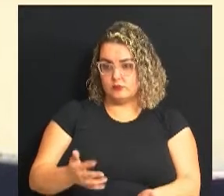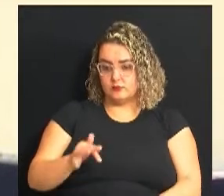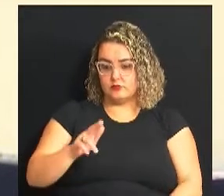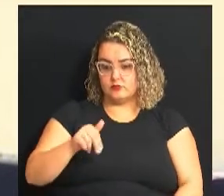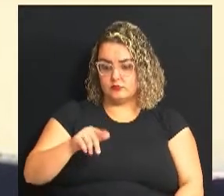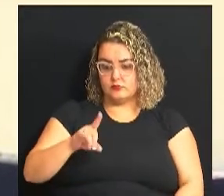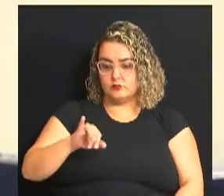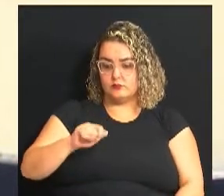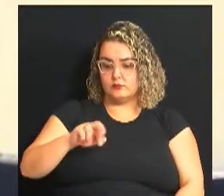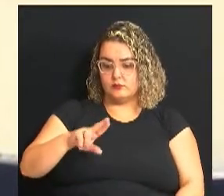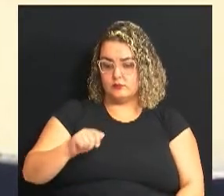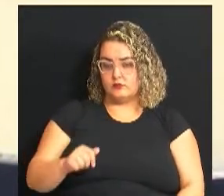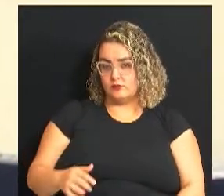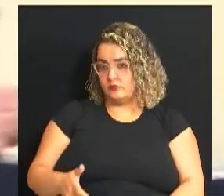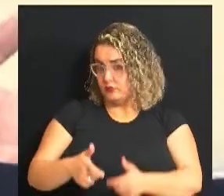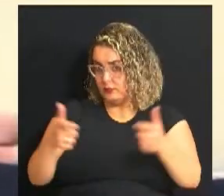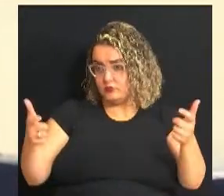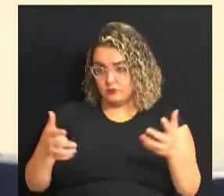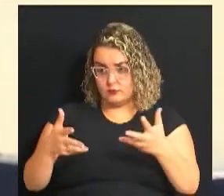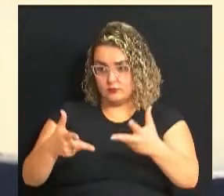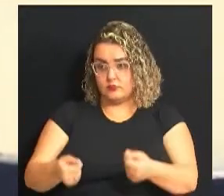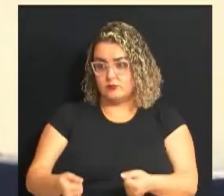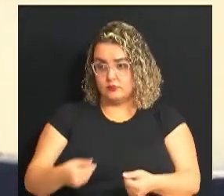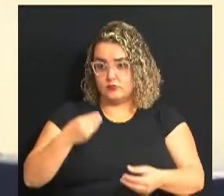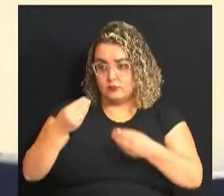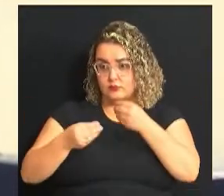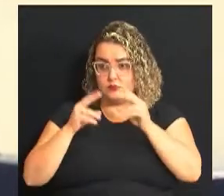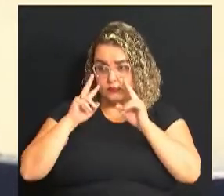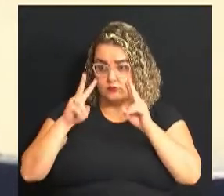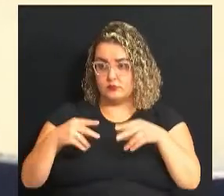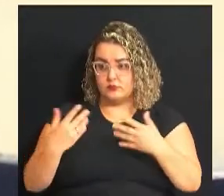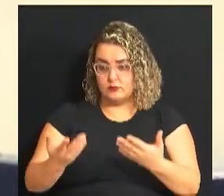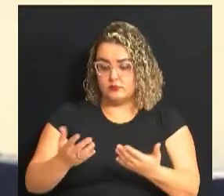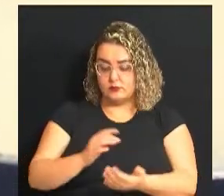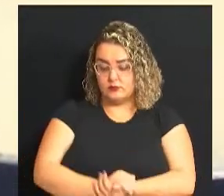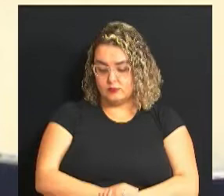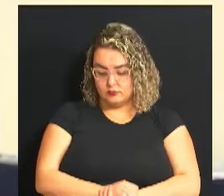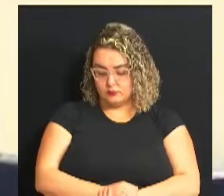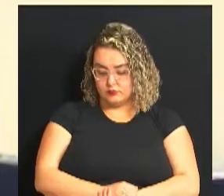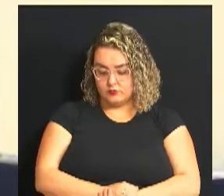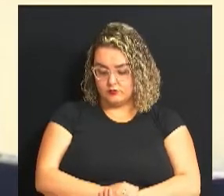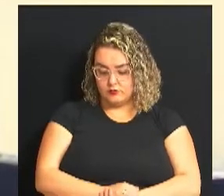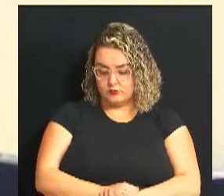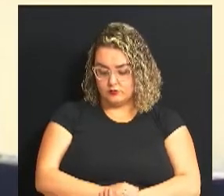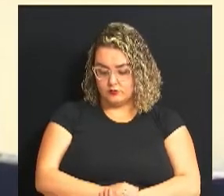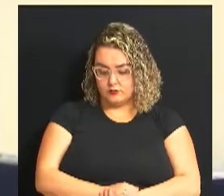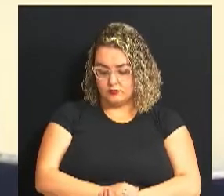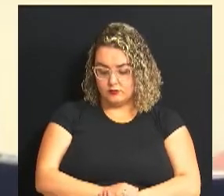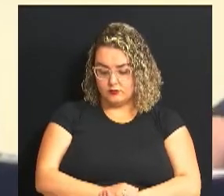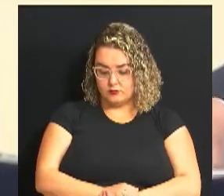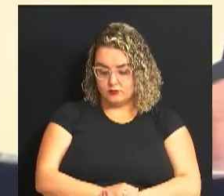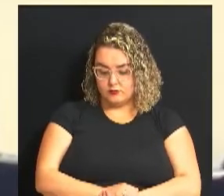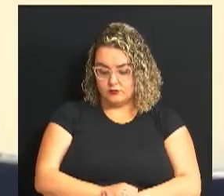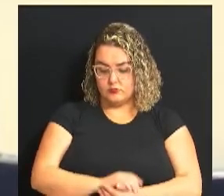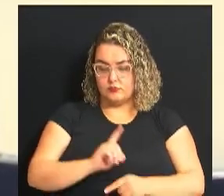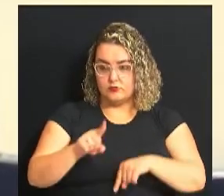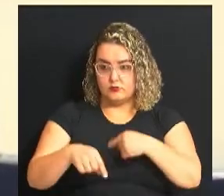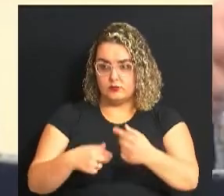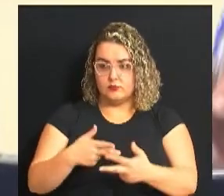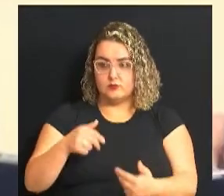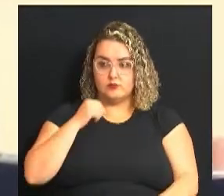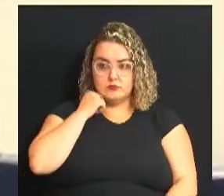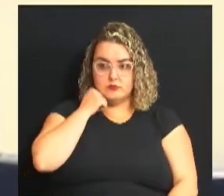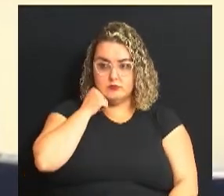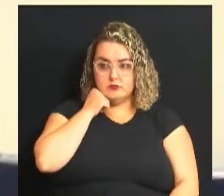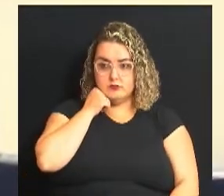delas. Como é que vocês veem isso? E a outra coisa, o doutor